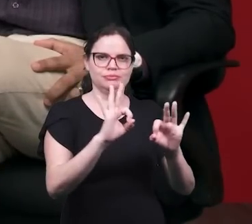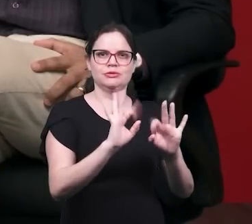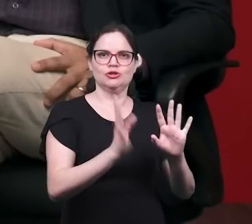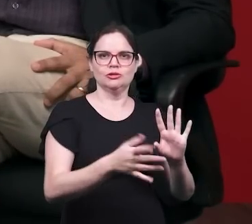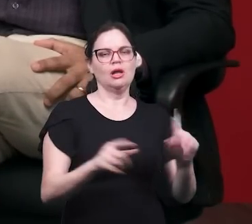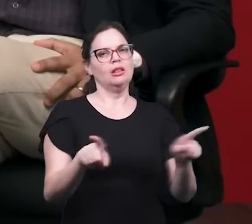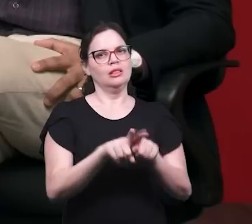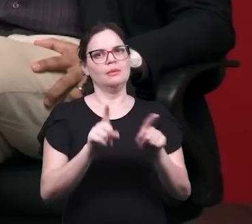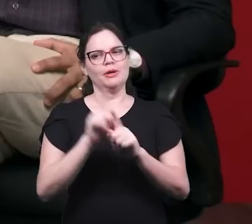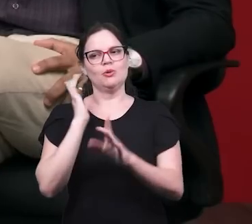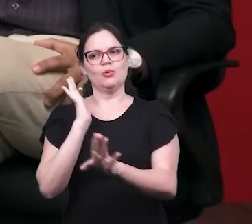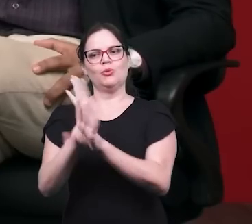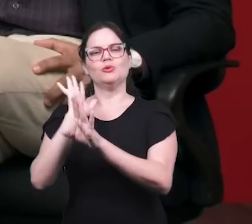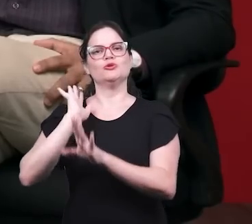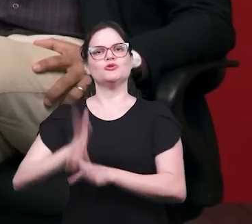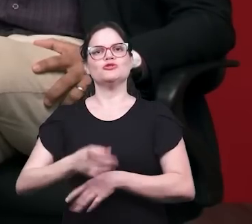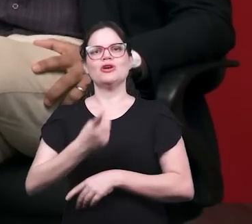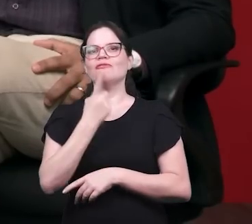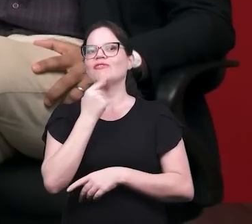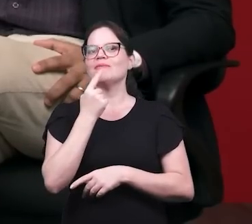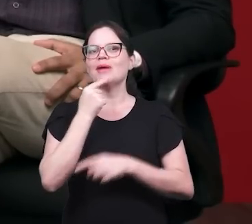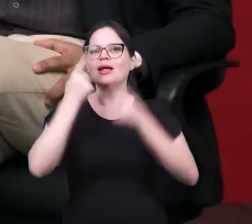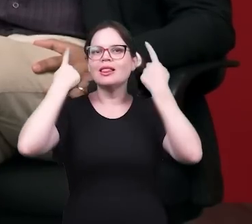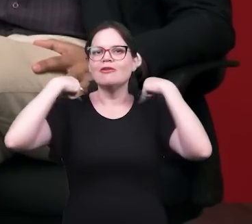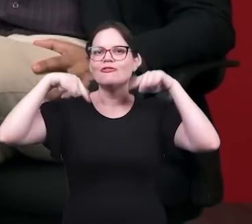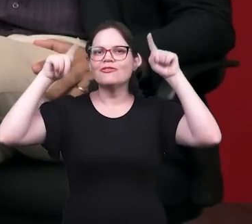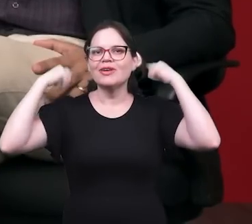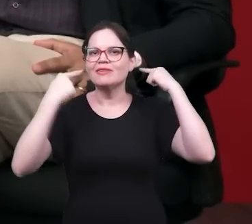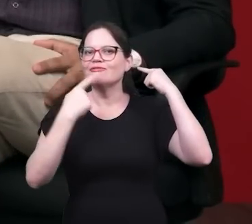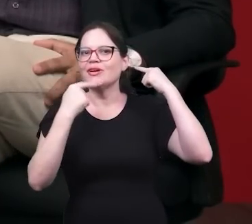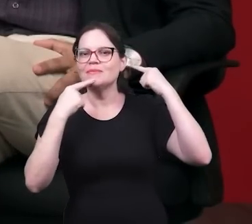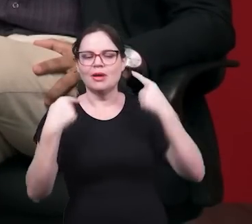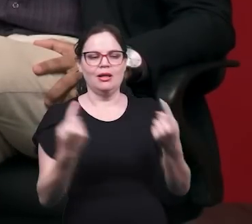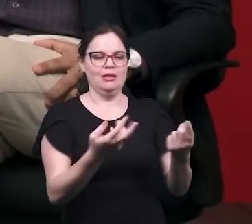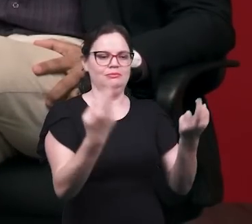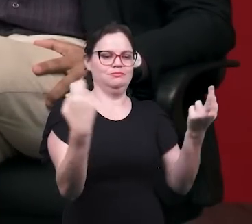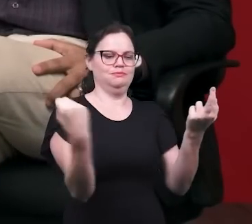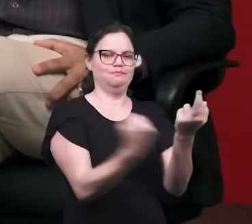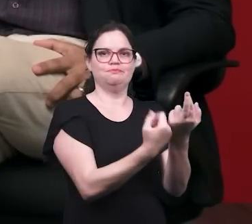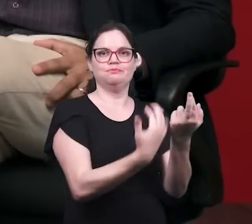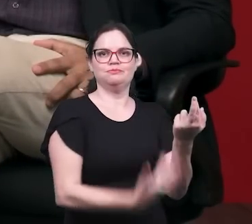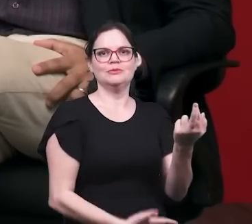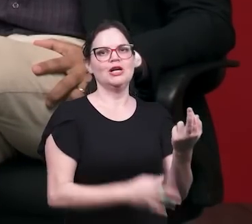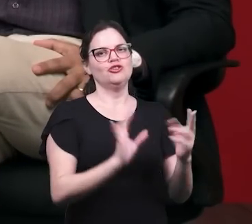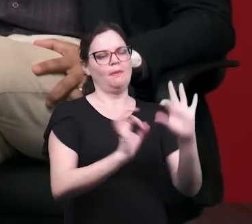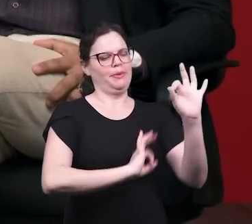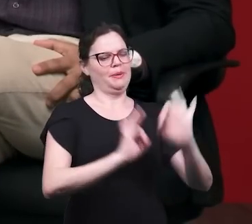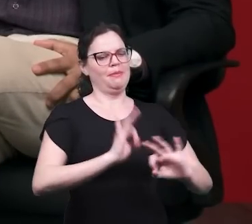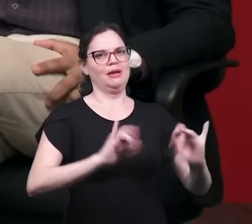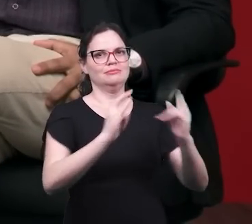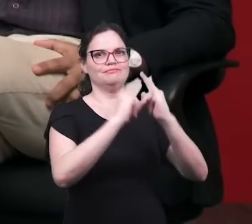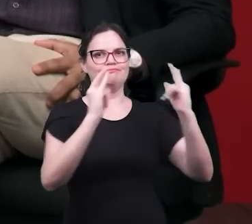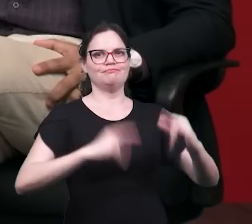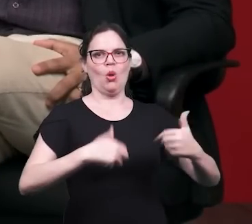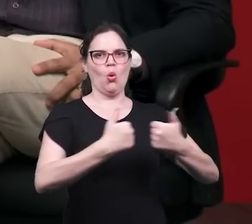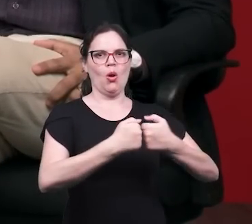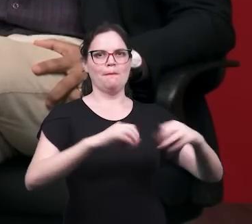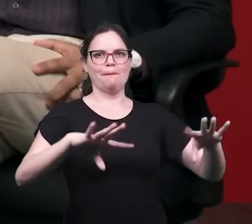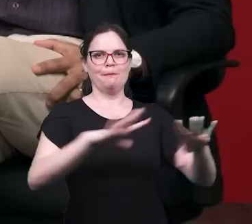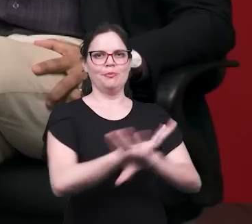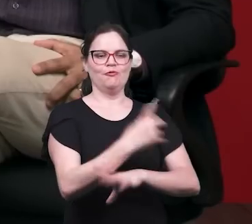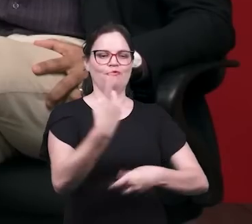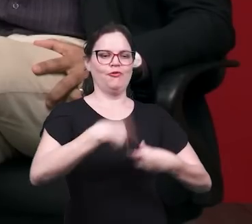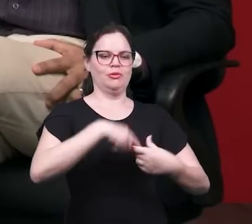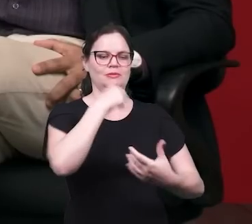prontos para construir o templo e voltar ao Antigo Testamento. Pastor, não quer